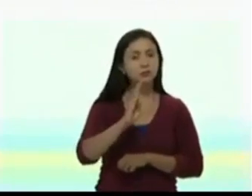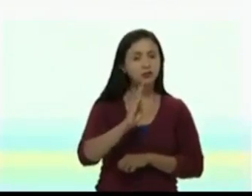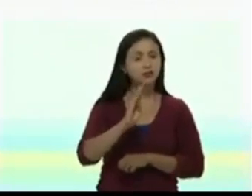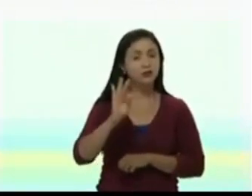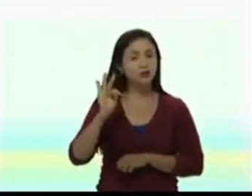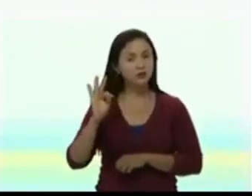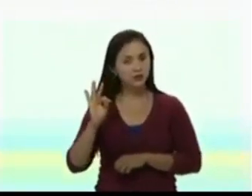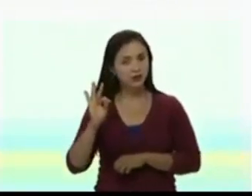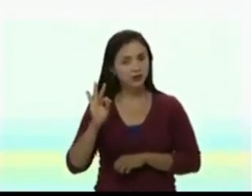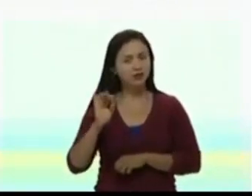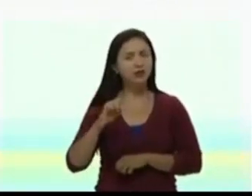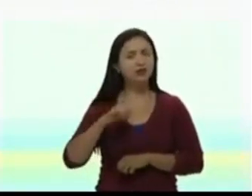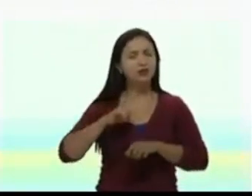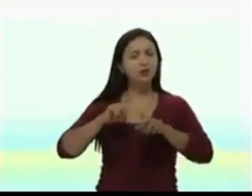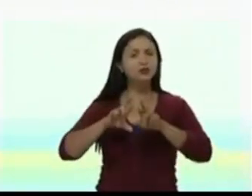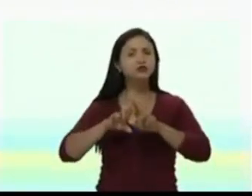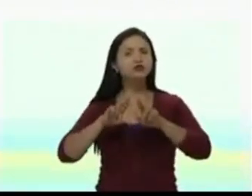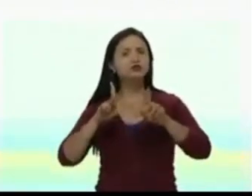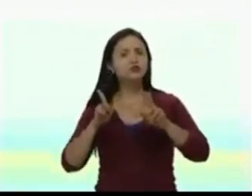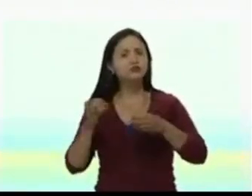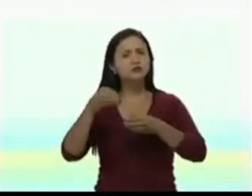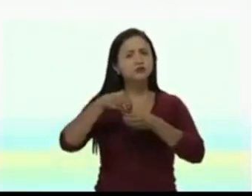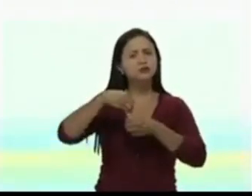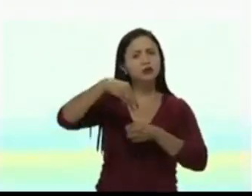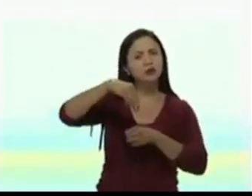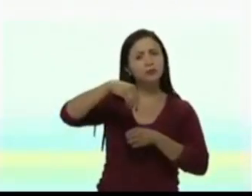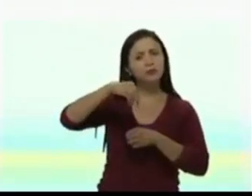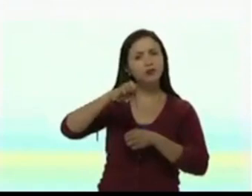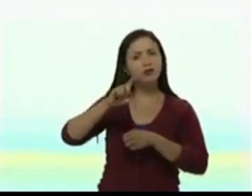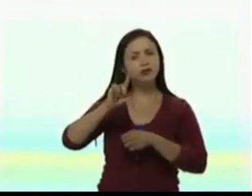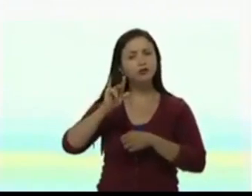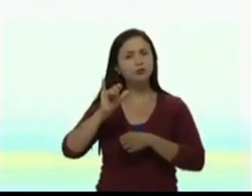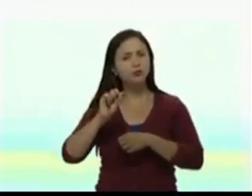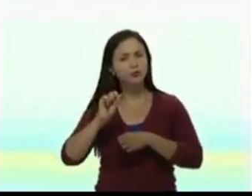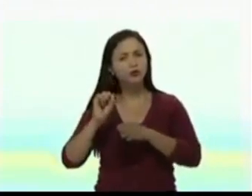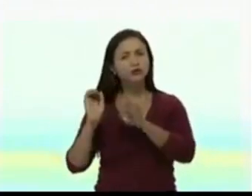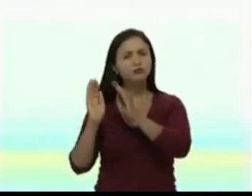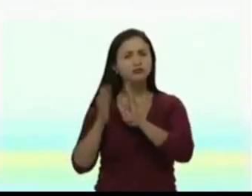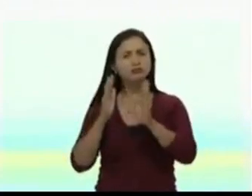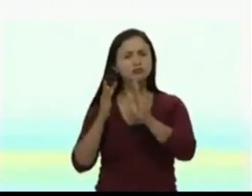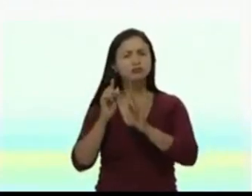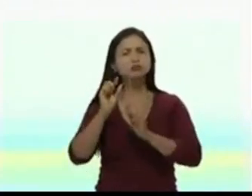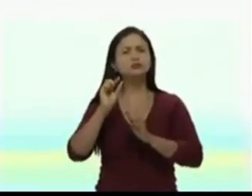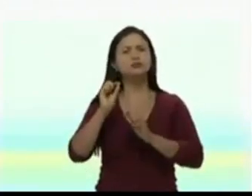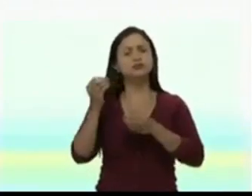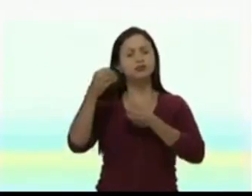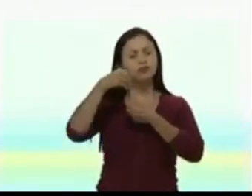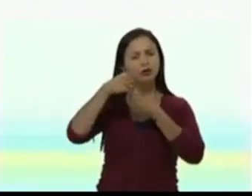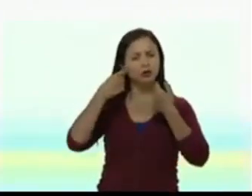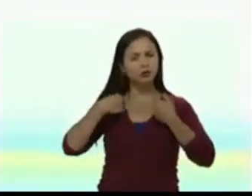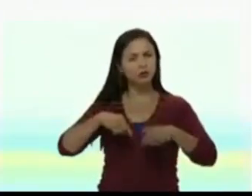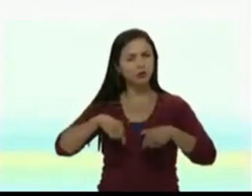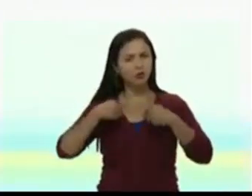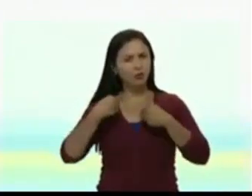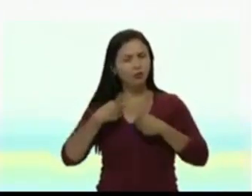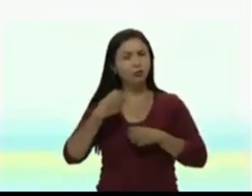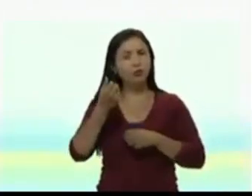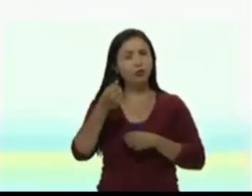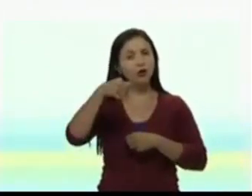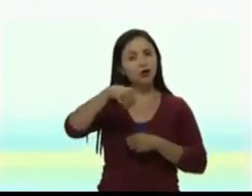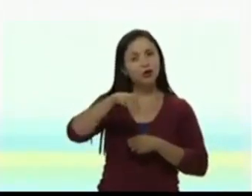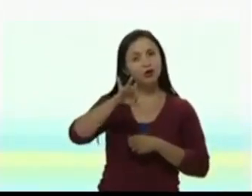B têm a sua diferenciação na medula óssea e têm como função a produção de anticorpos específicos. Já os linfócitos T têm a